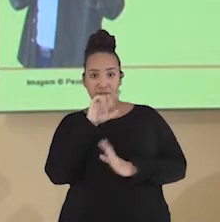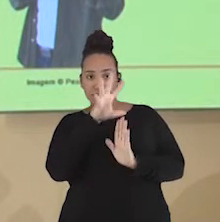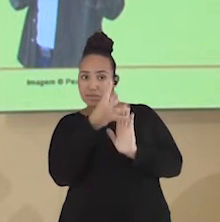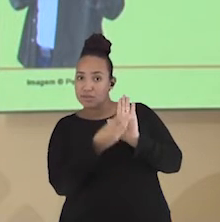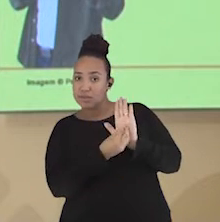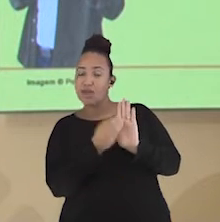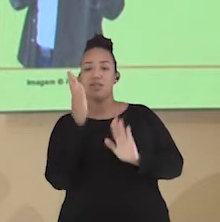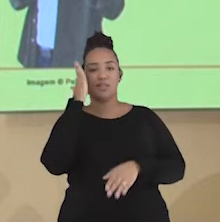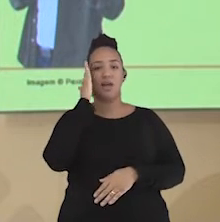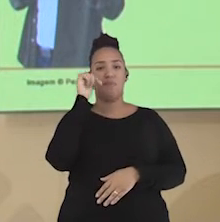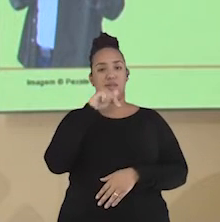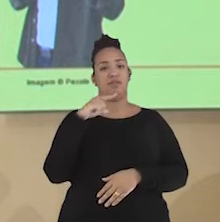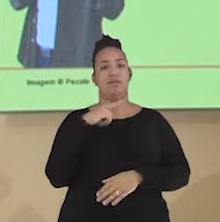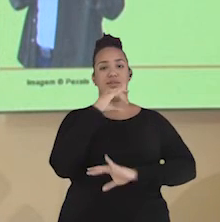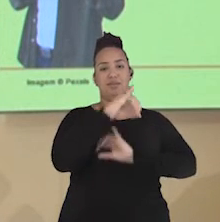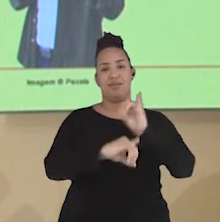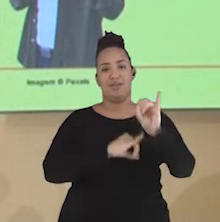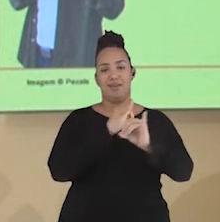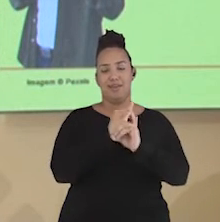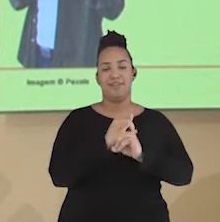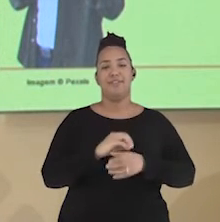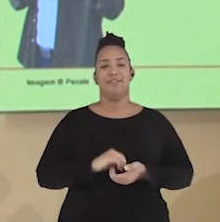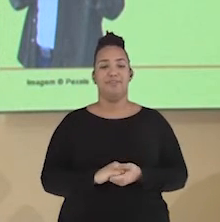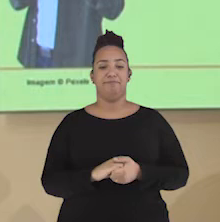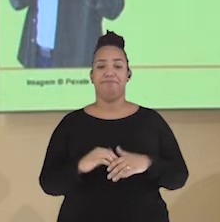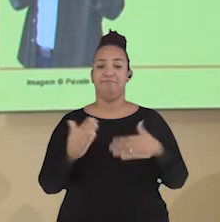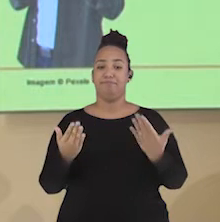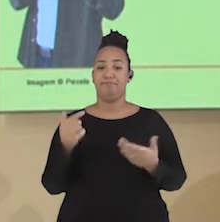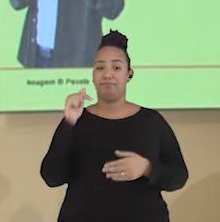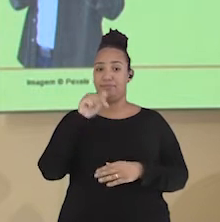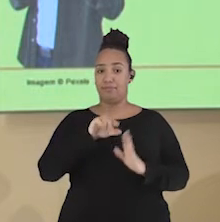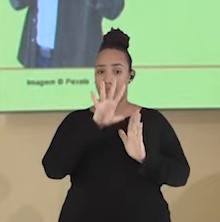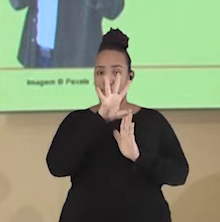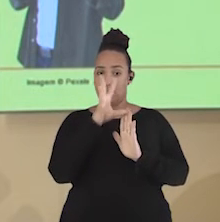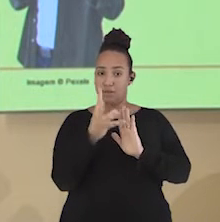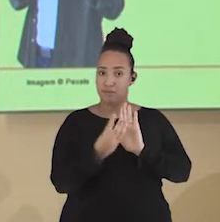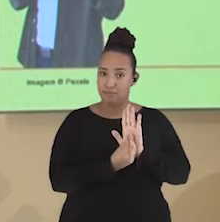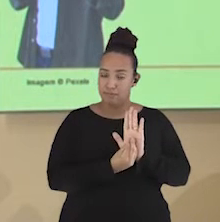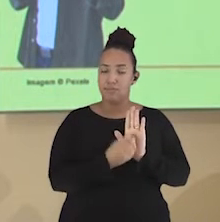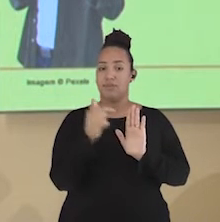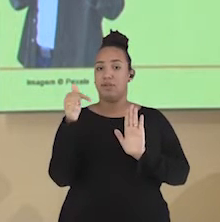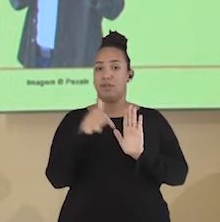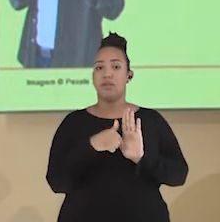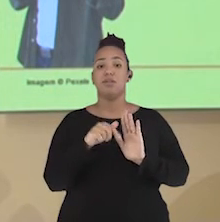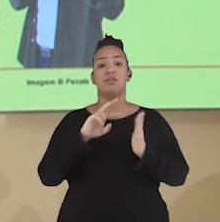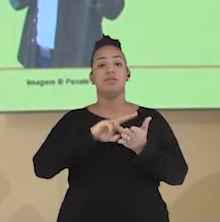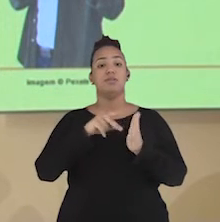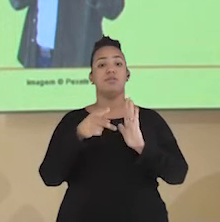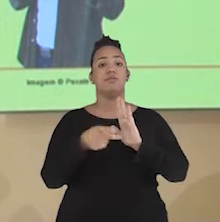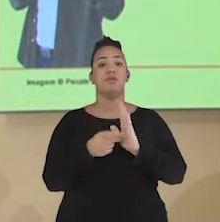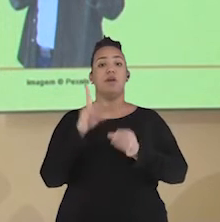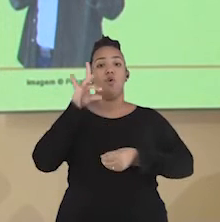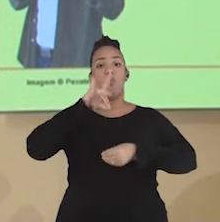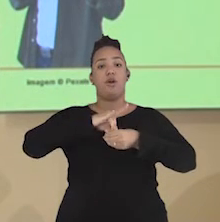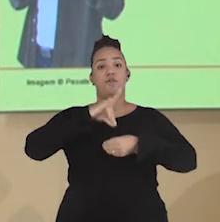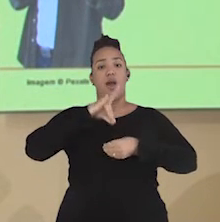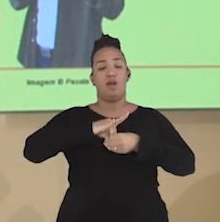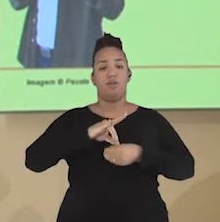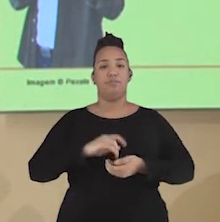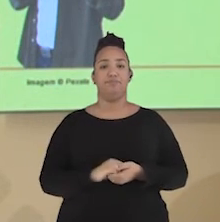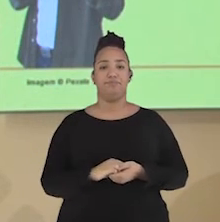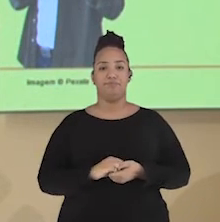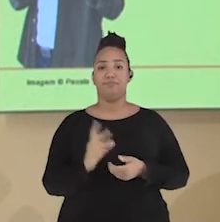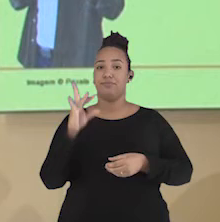já sabemos que ali tem acesso à internet, não é mesmo? Esse sinal, ou melhor, esse pictograma, representa o sinal de